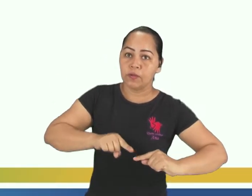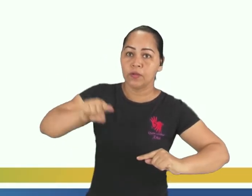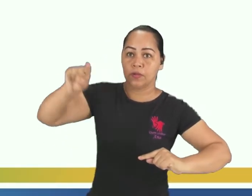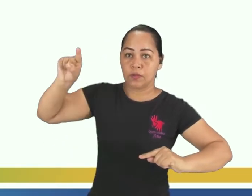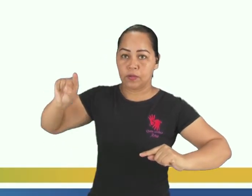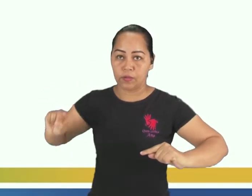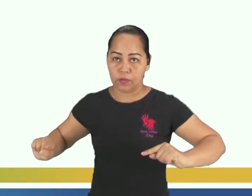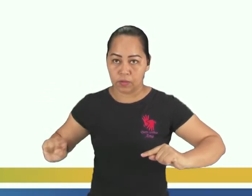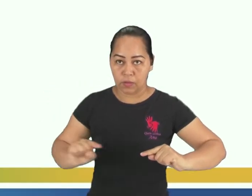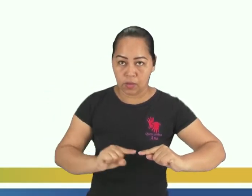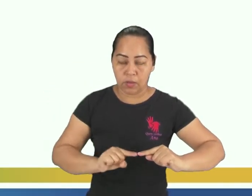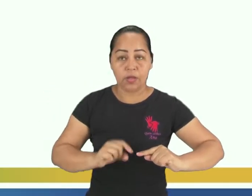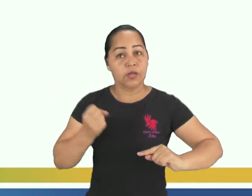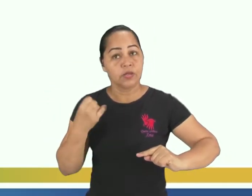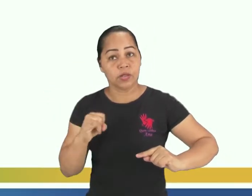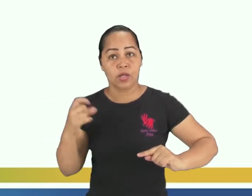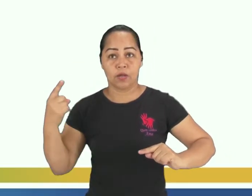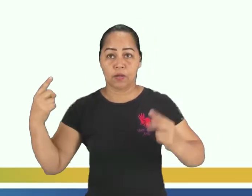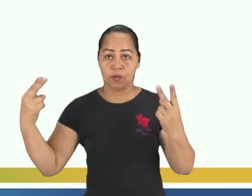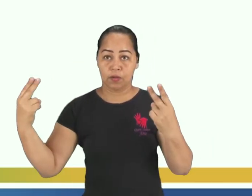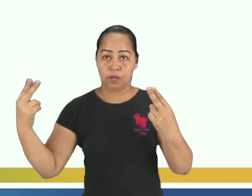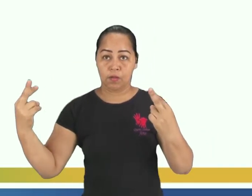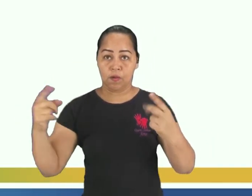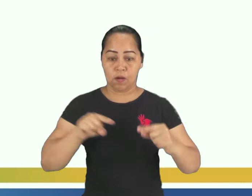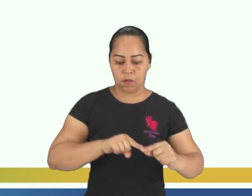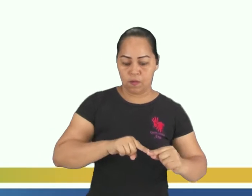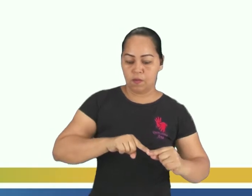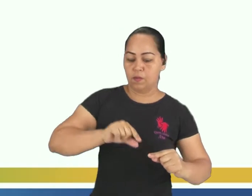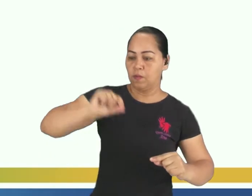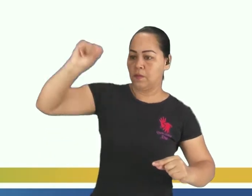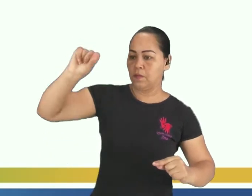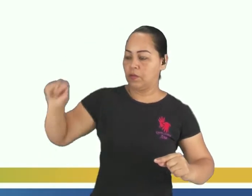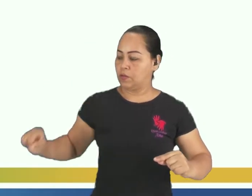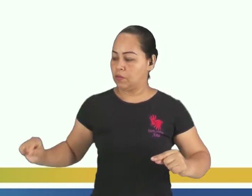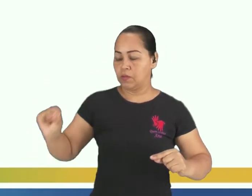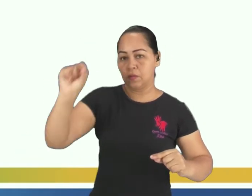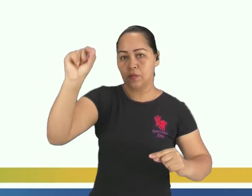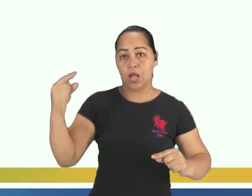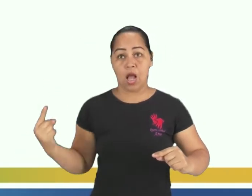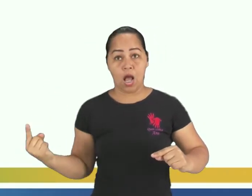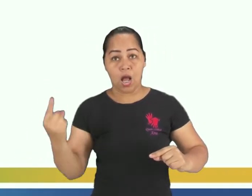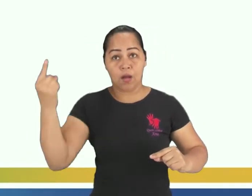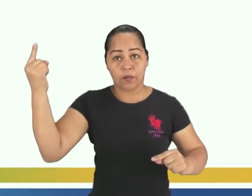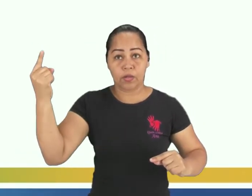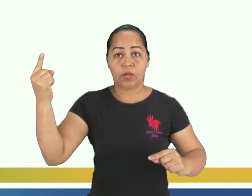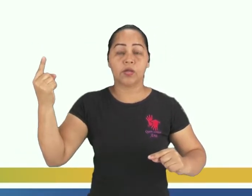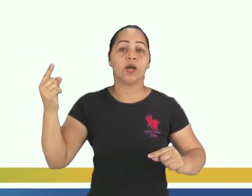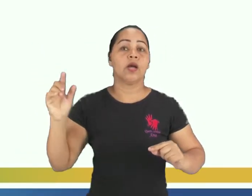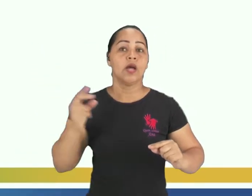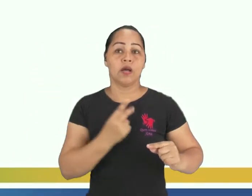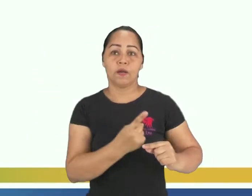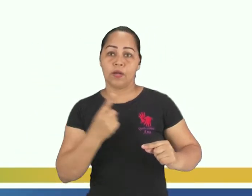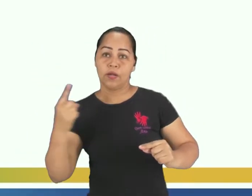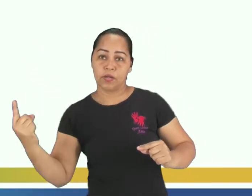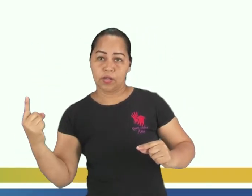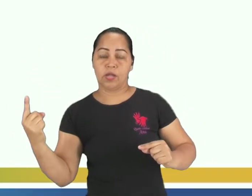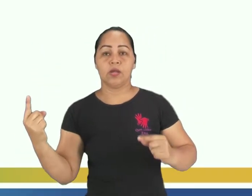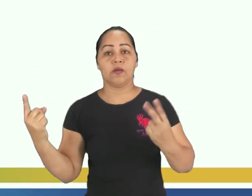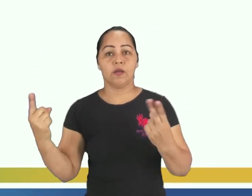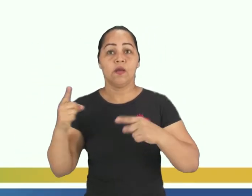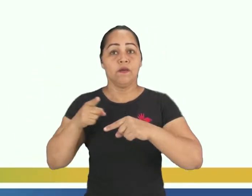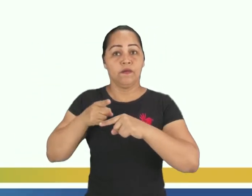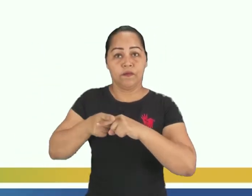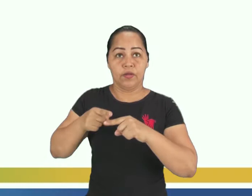perímetro é a soma dos lados, perímetro, então, neste caso, vai ser igual a lado, já que o